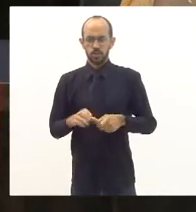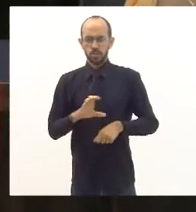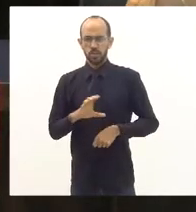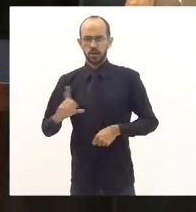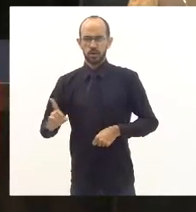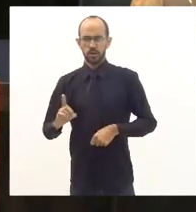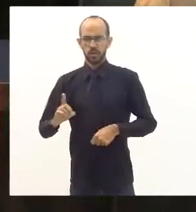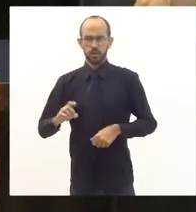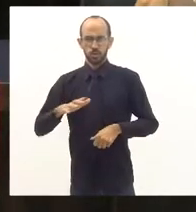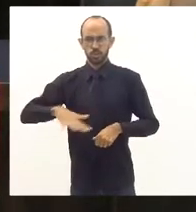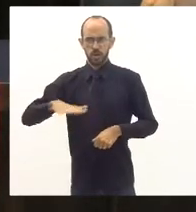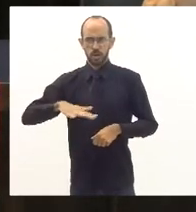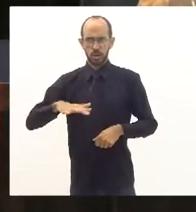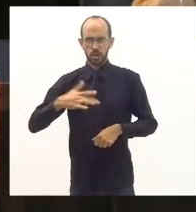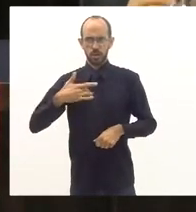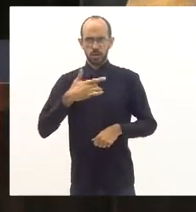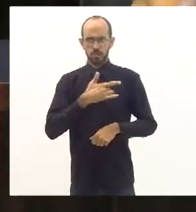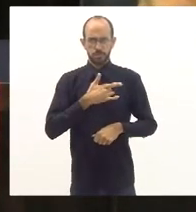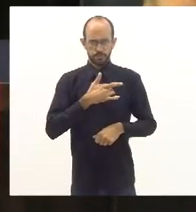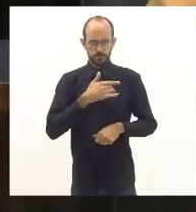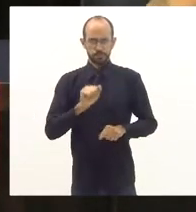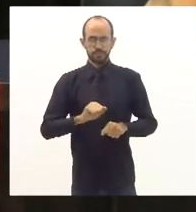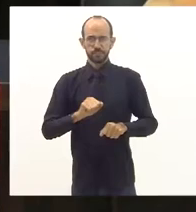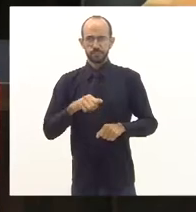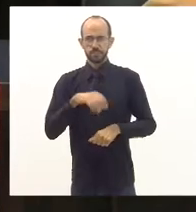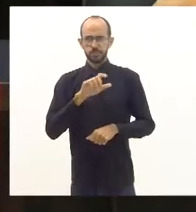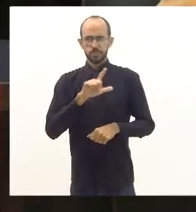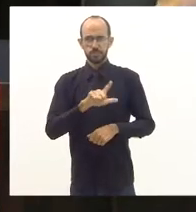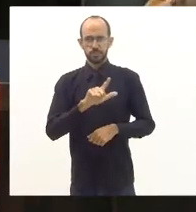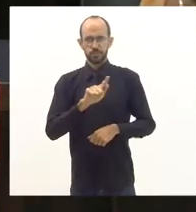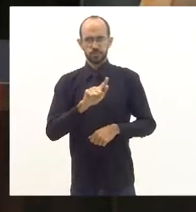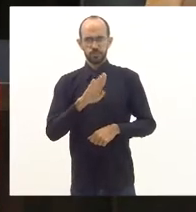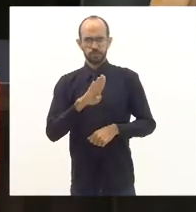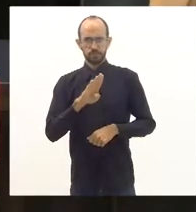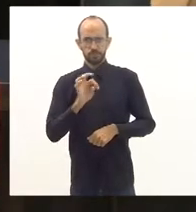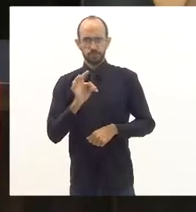da Aliança Nacional LGBTI+, a